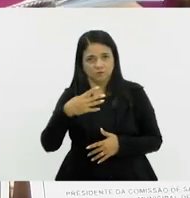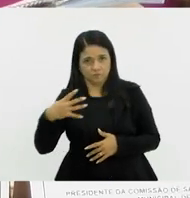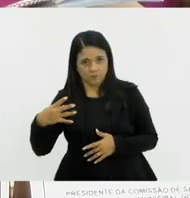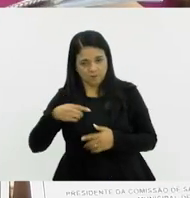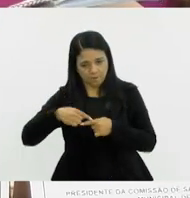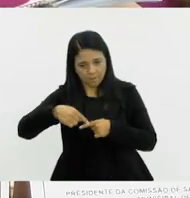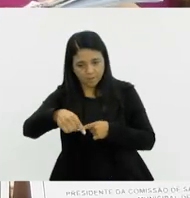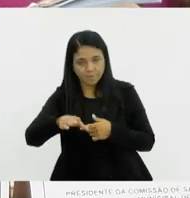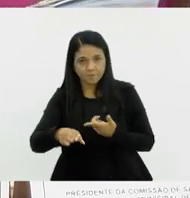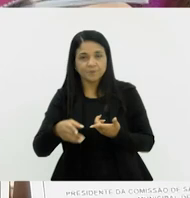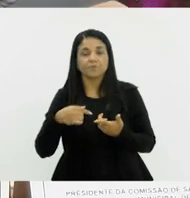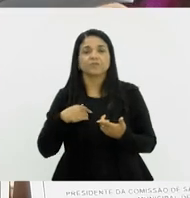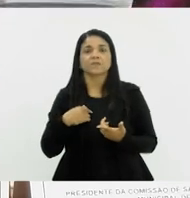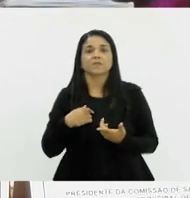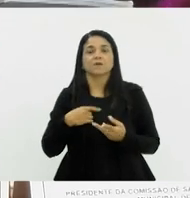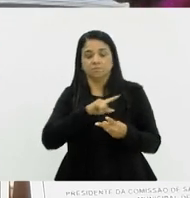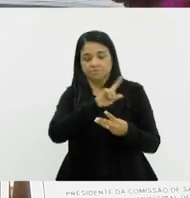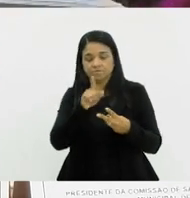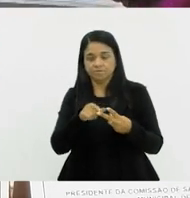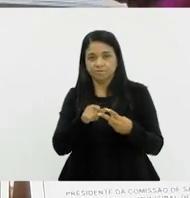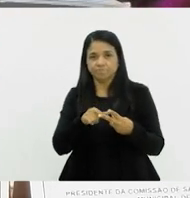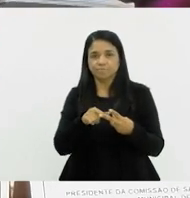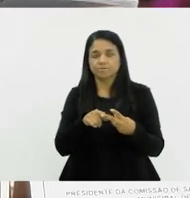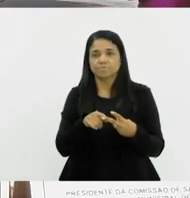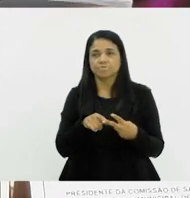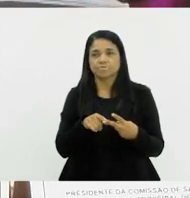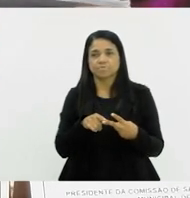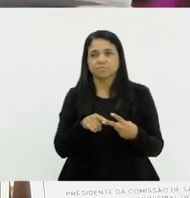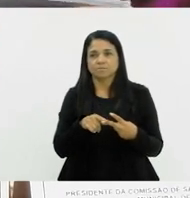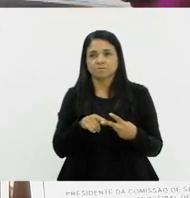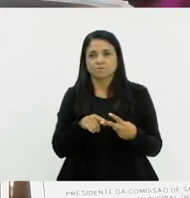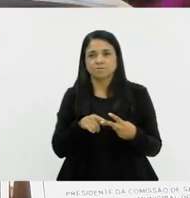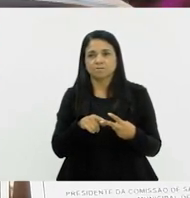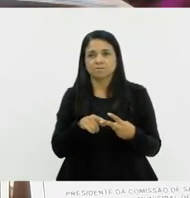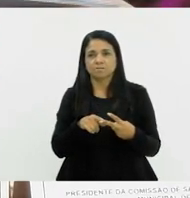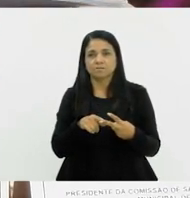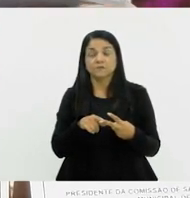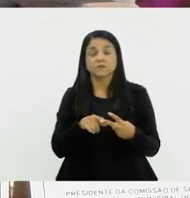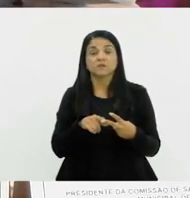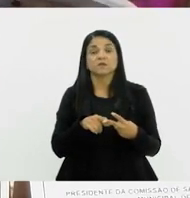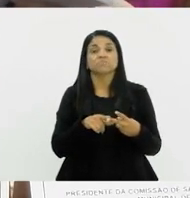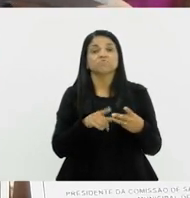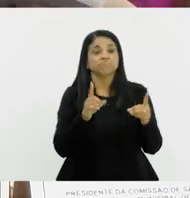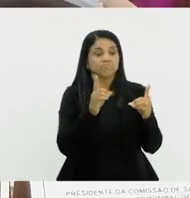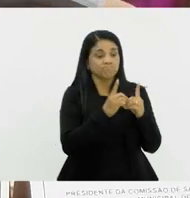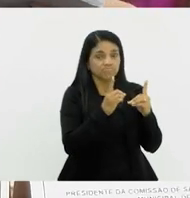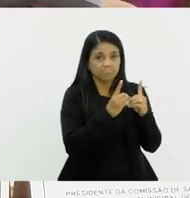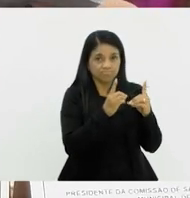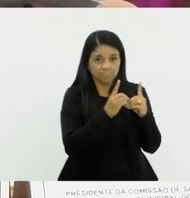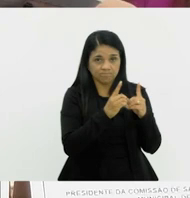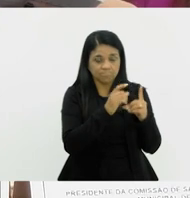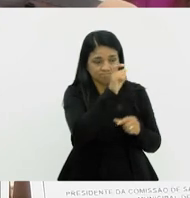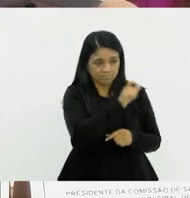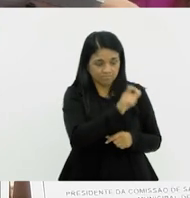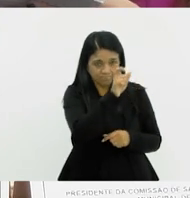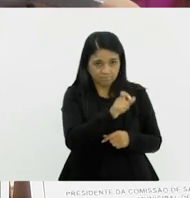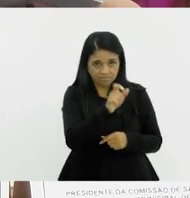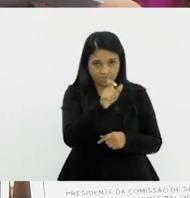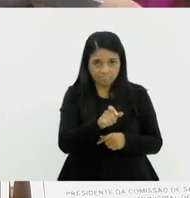Aí, outro assunto, restabelecimento do fluxo de pacientes,